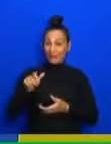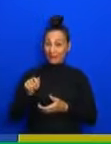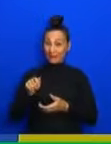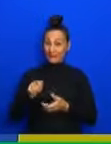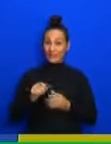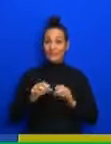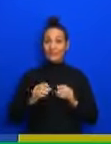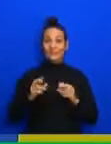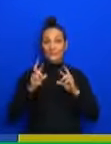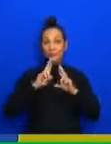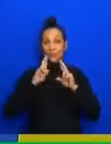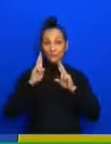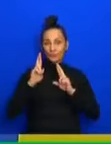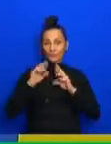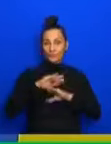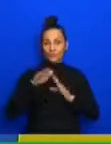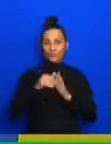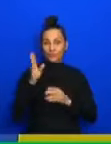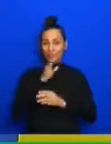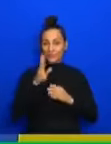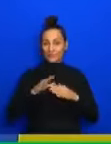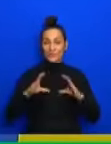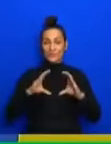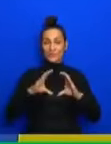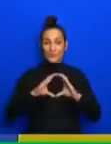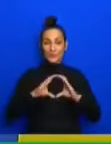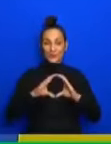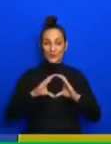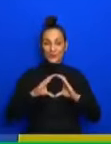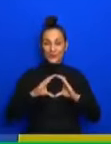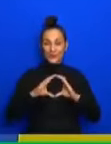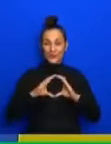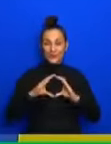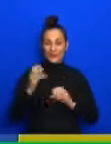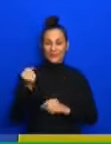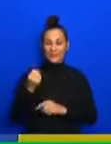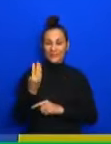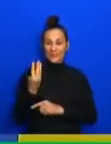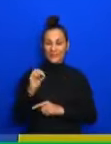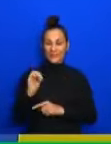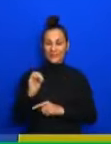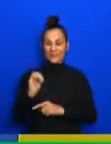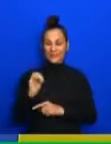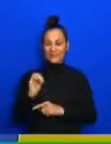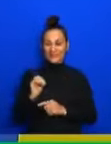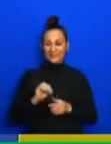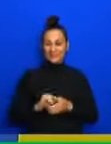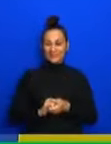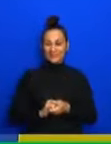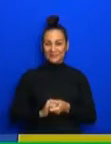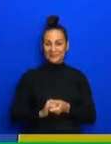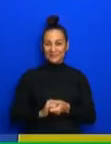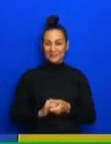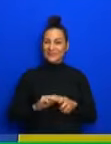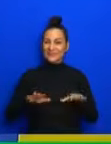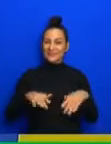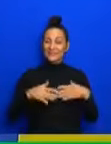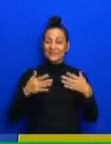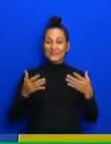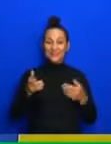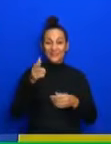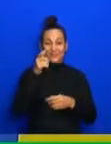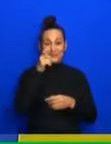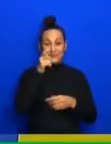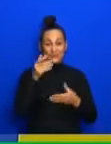Sena. Expectativa em todo o Brasil, atenção. 30, bola branca. Então